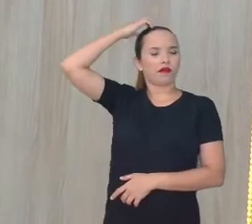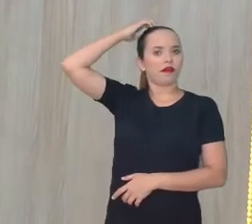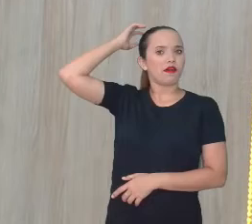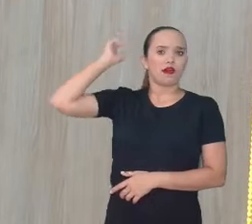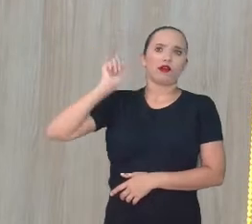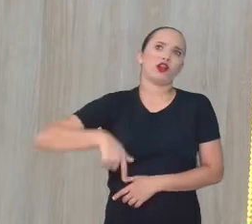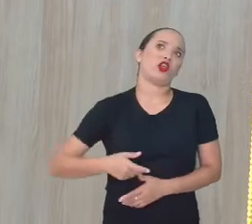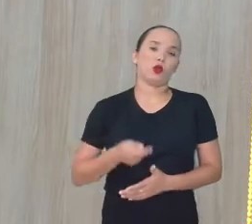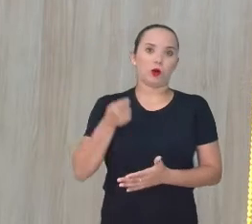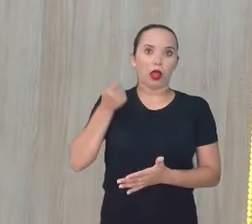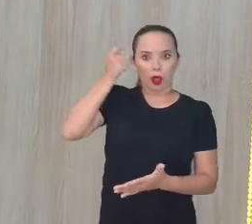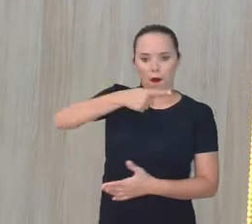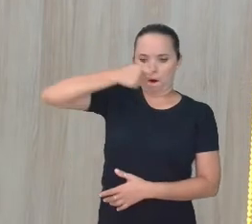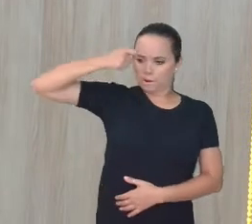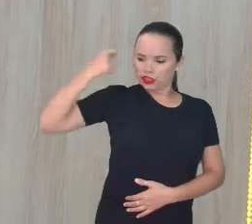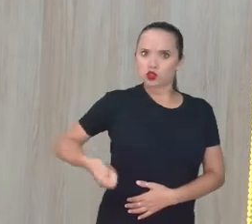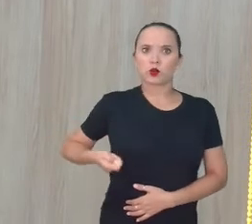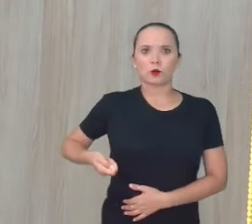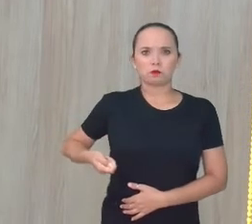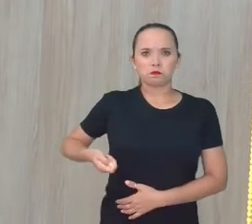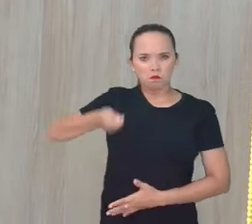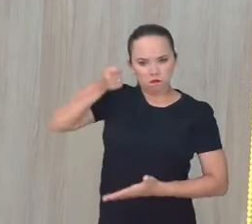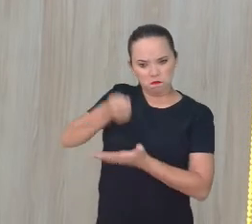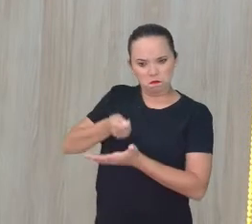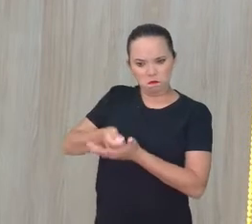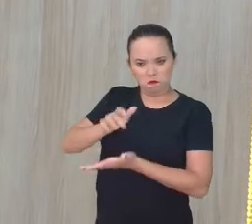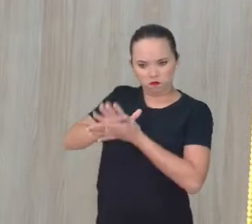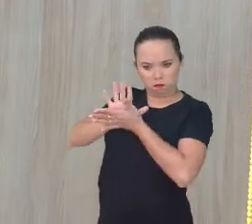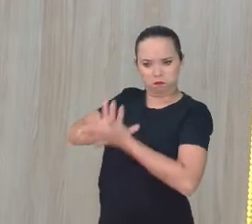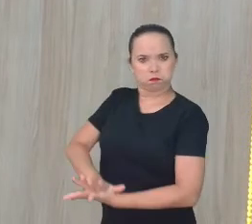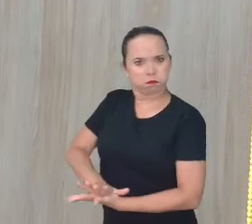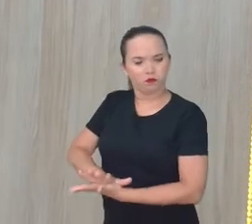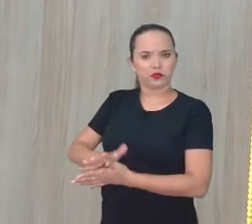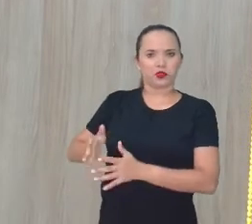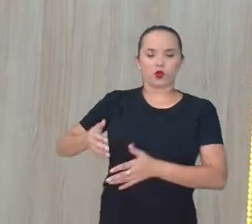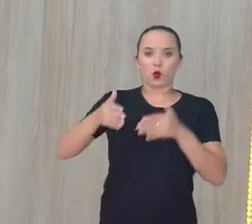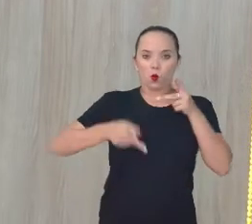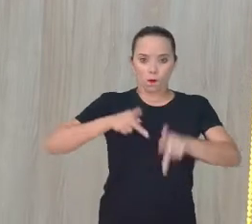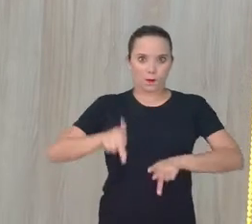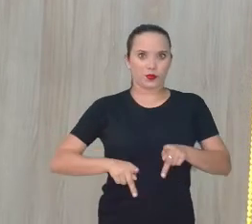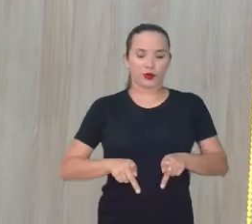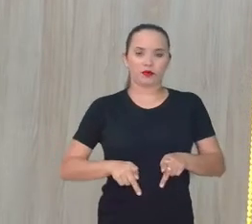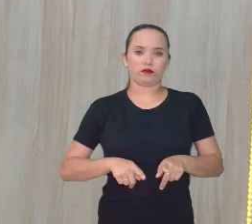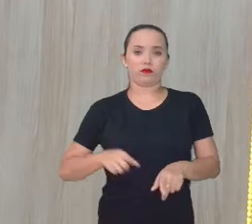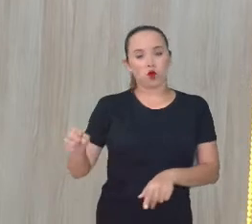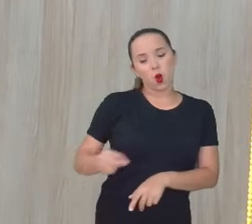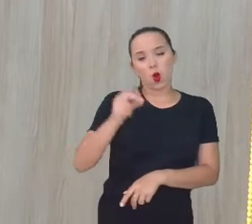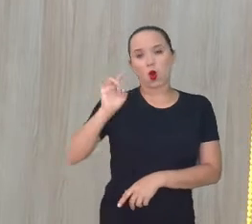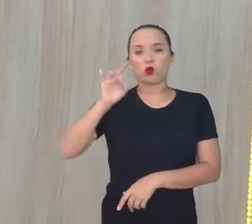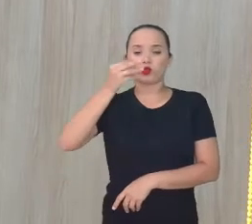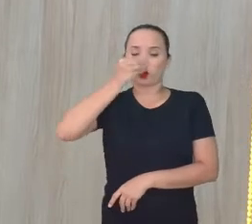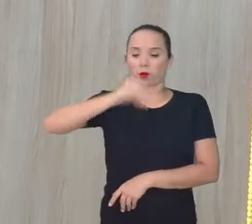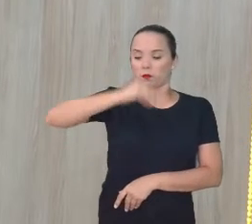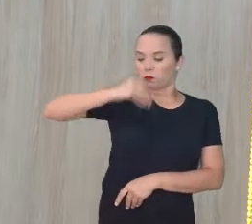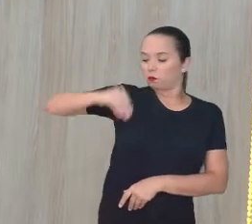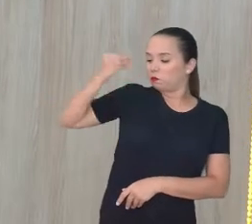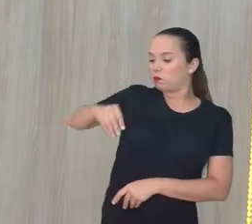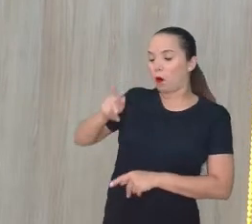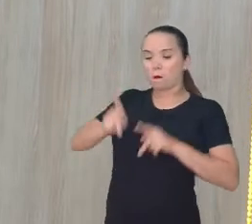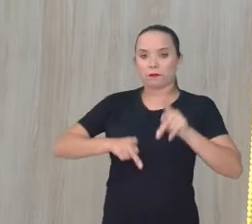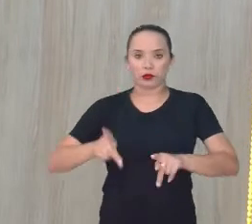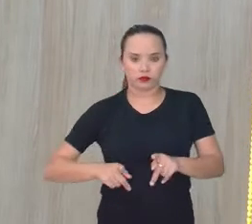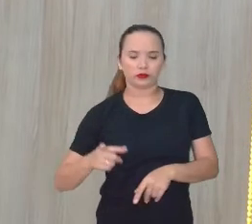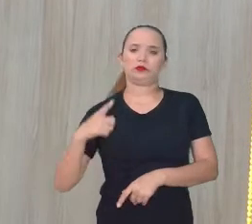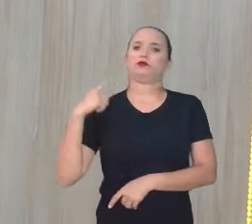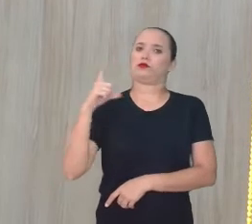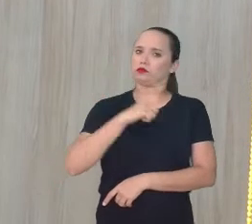governar oprimindo o povo ou pouco se importando, né, com as condições do povo. Então a gente teve